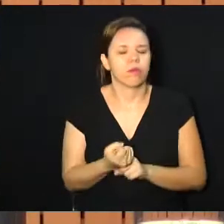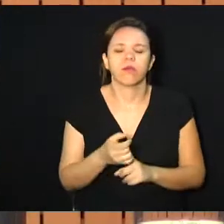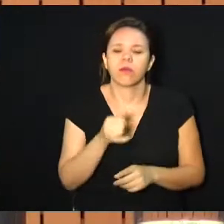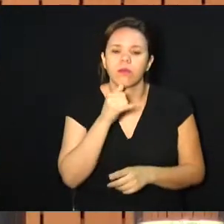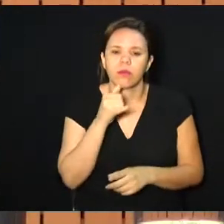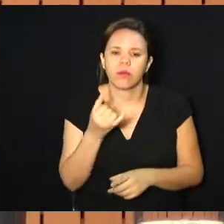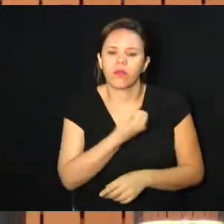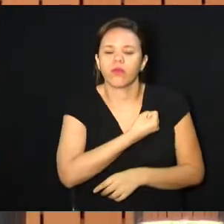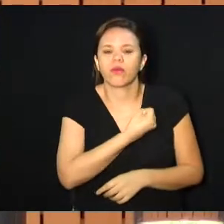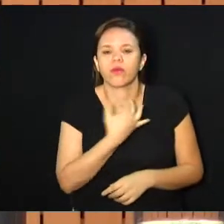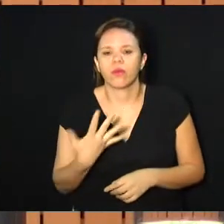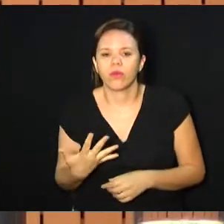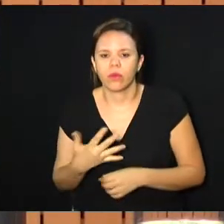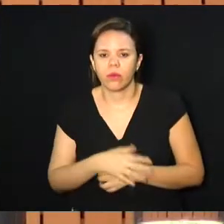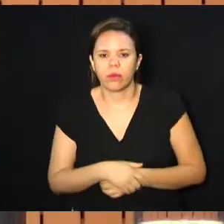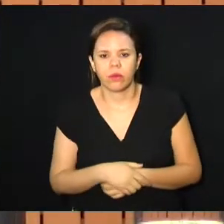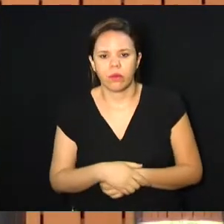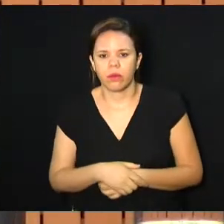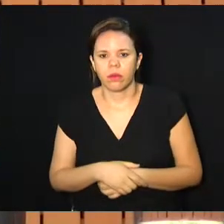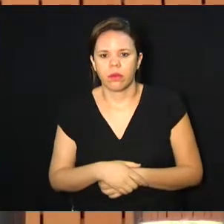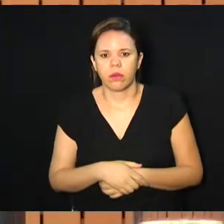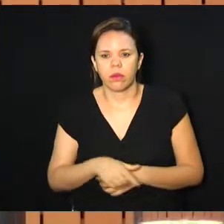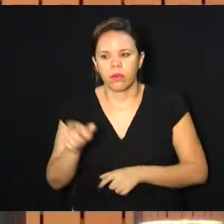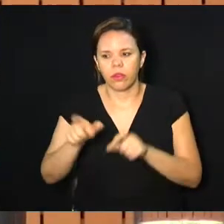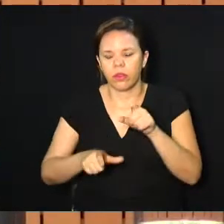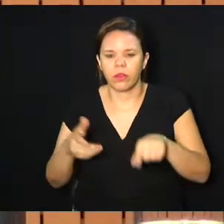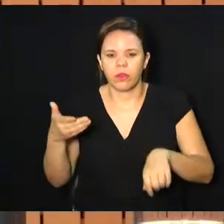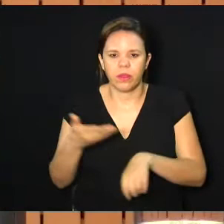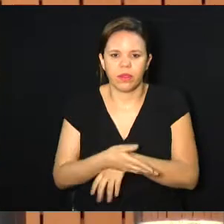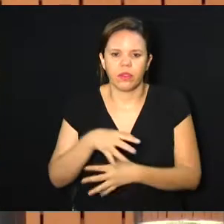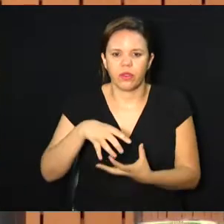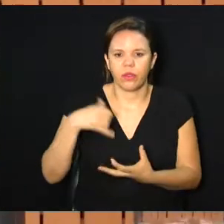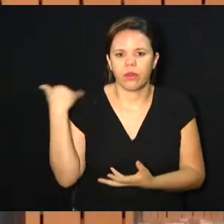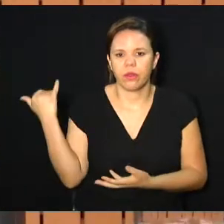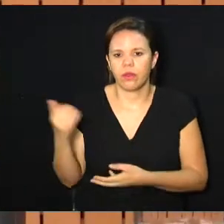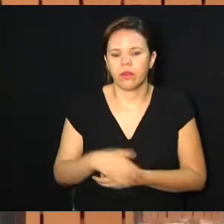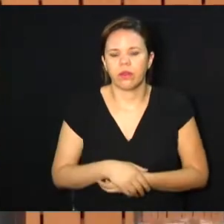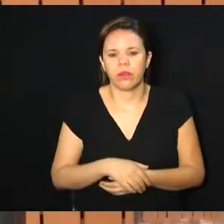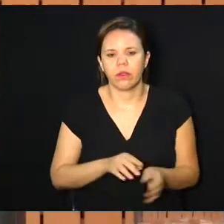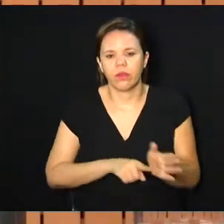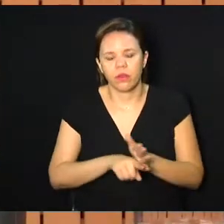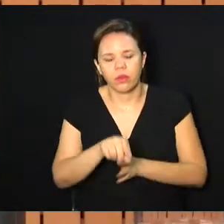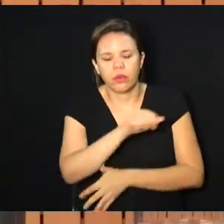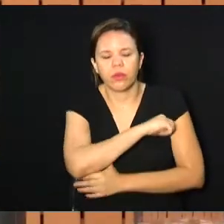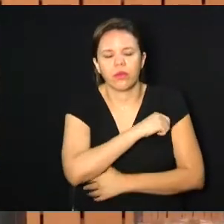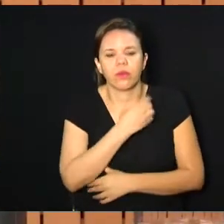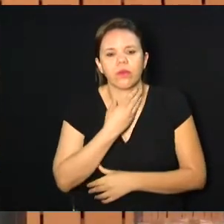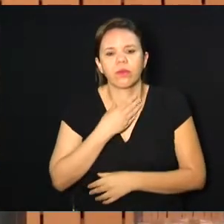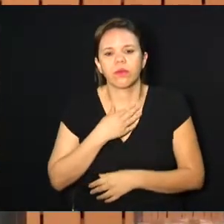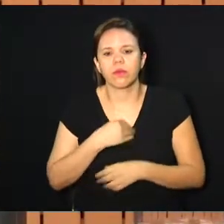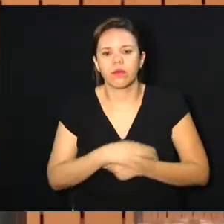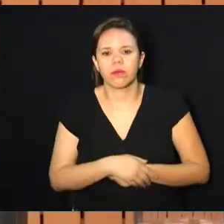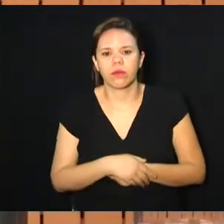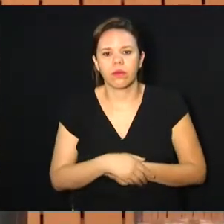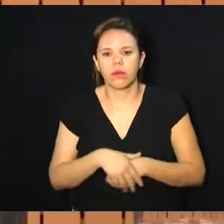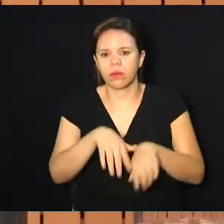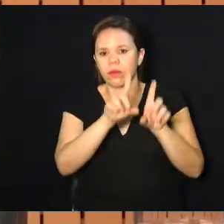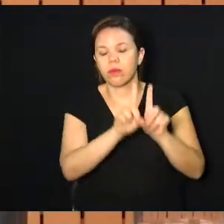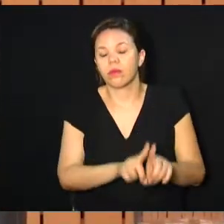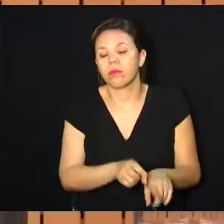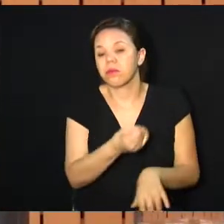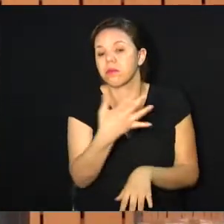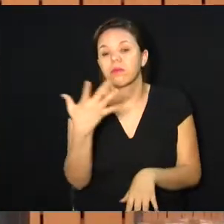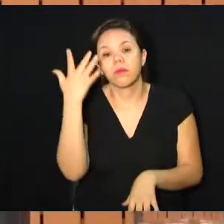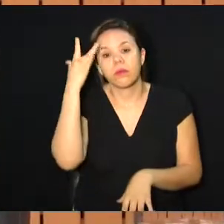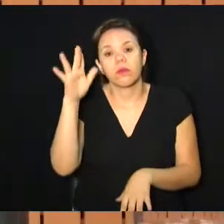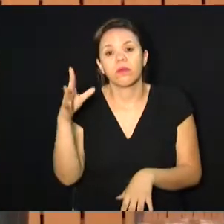do número de passageiros idosos, estudante, deficiente.